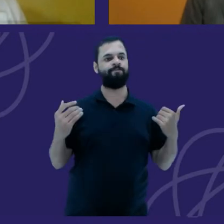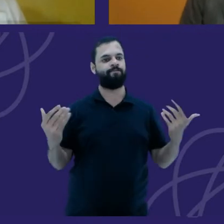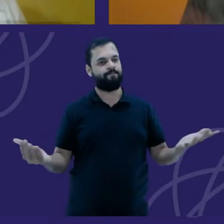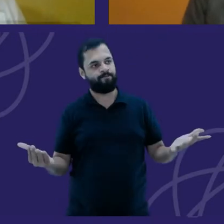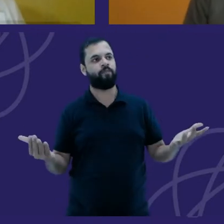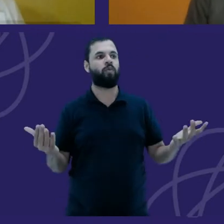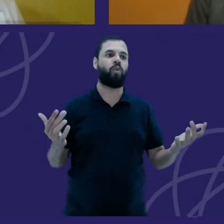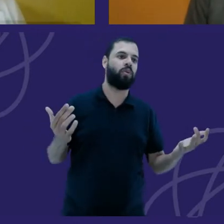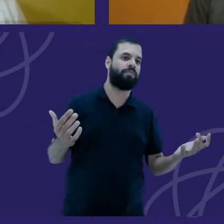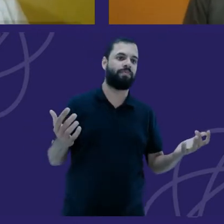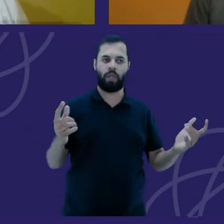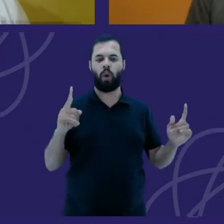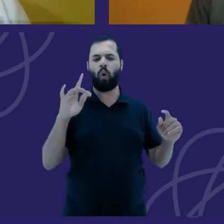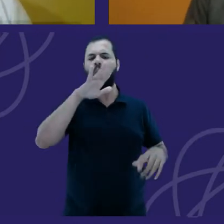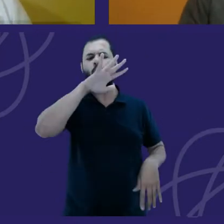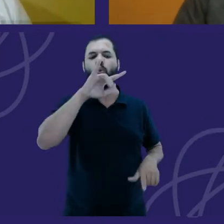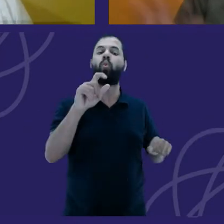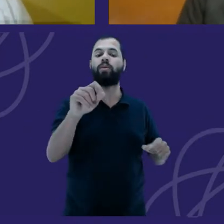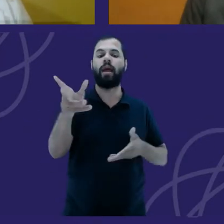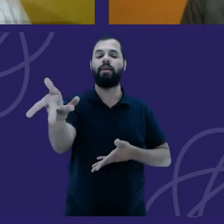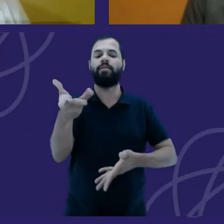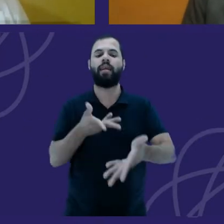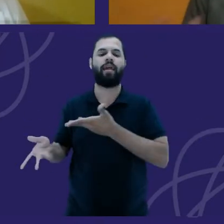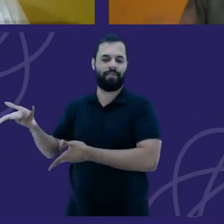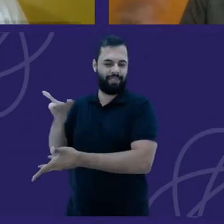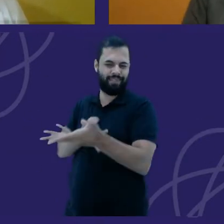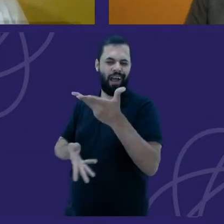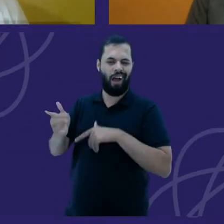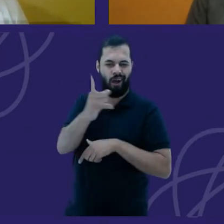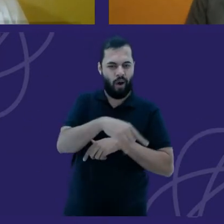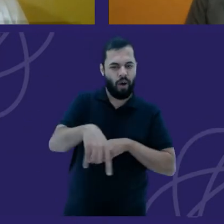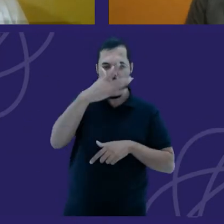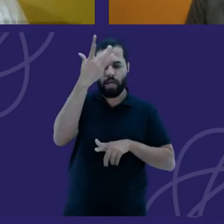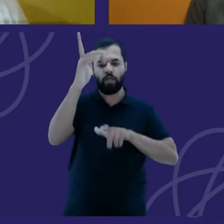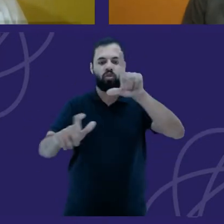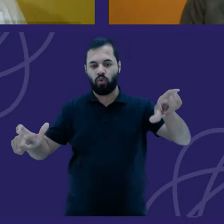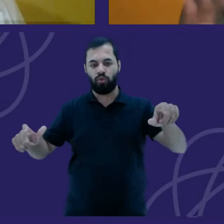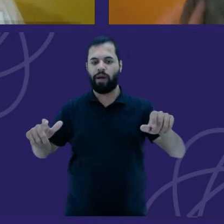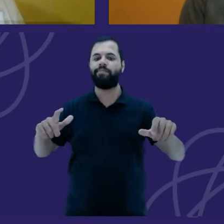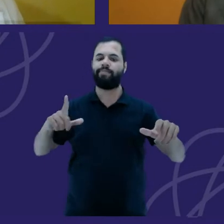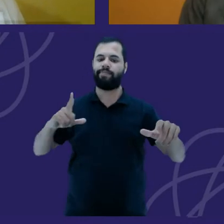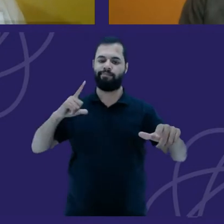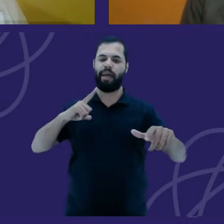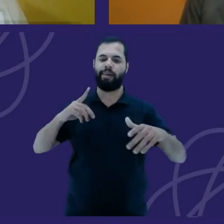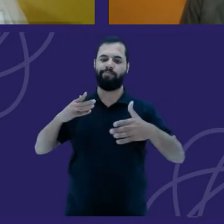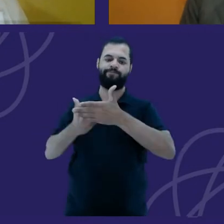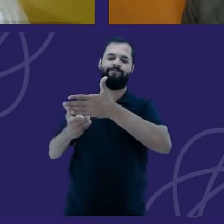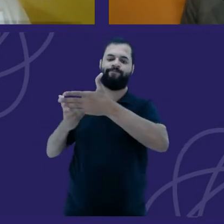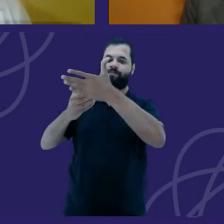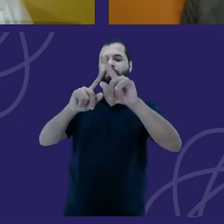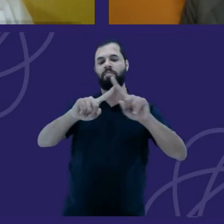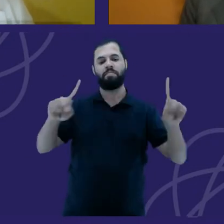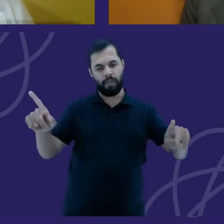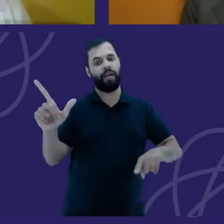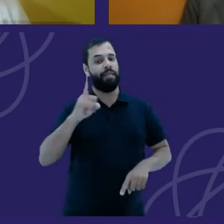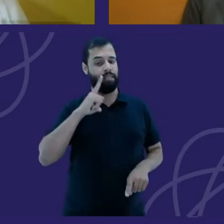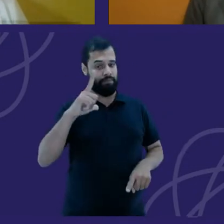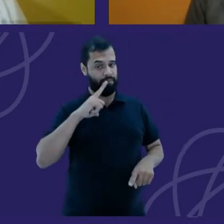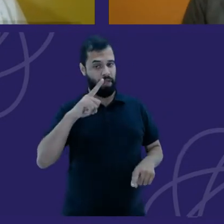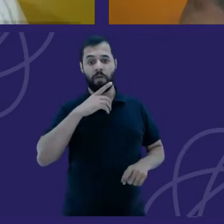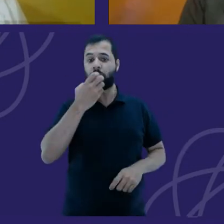delas é a interação com o público, que é prejudicada, não tem jeito. Mas também existem vantagens de um evento